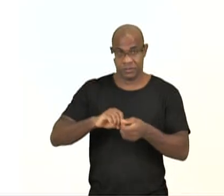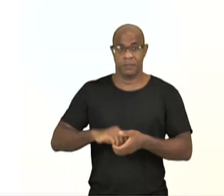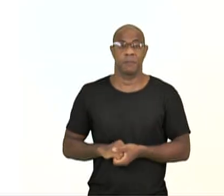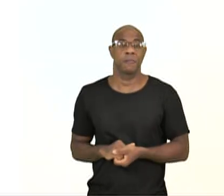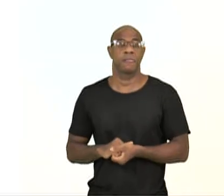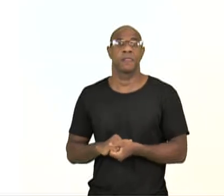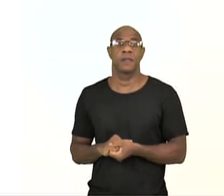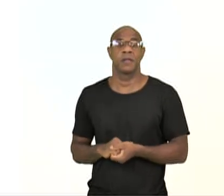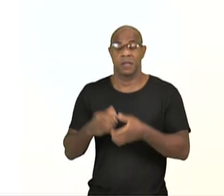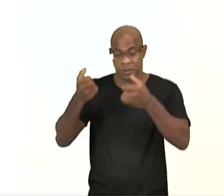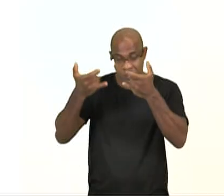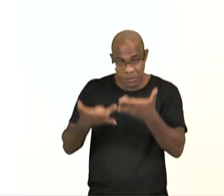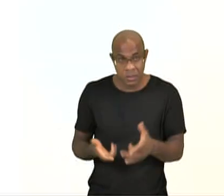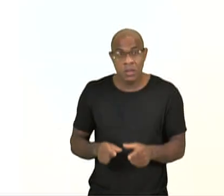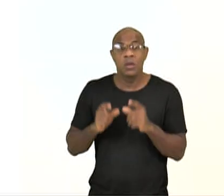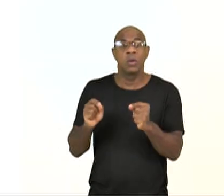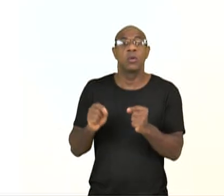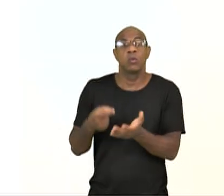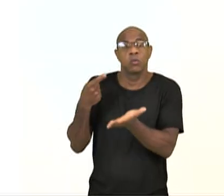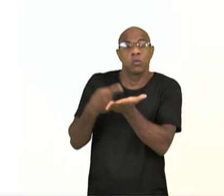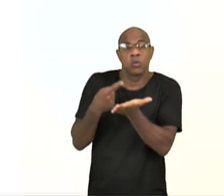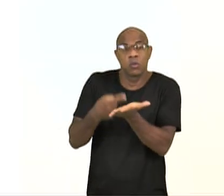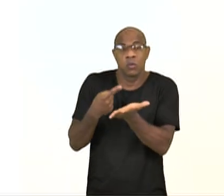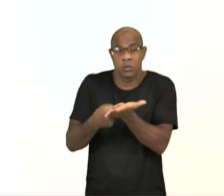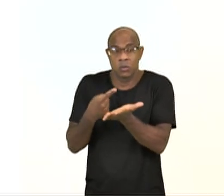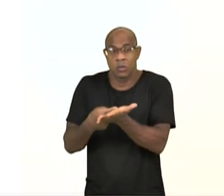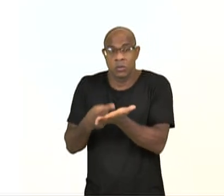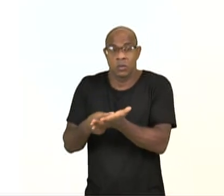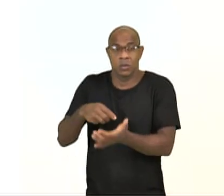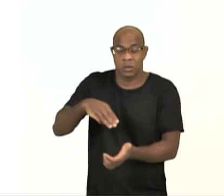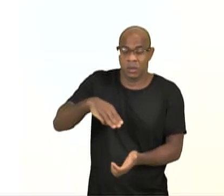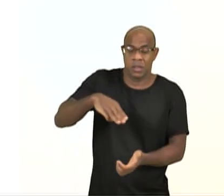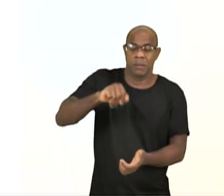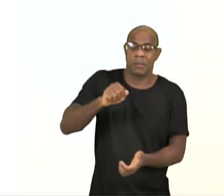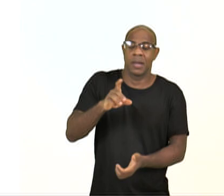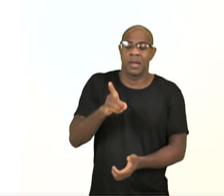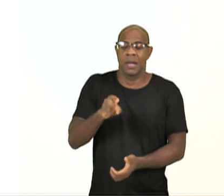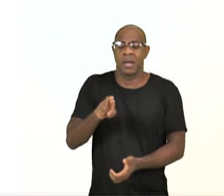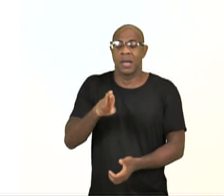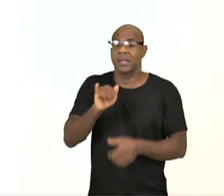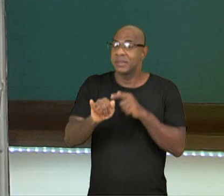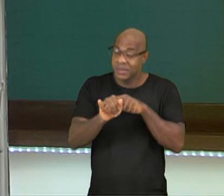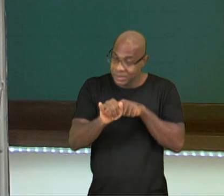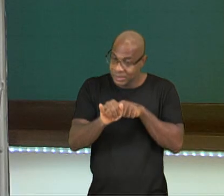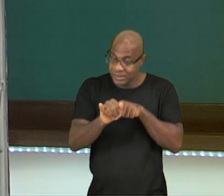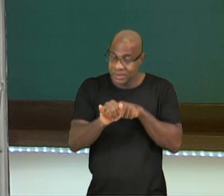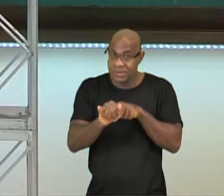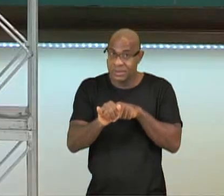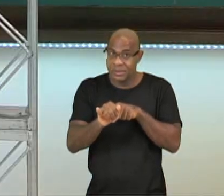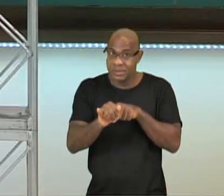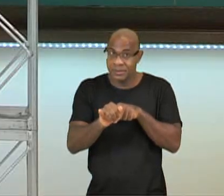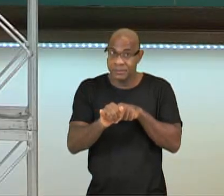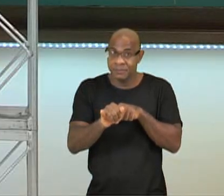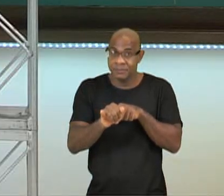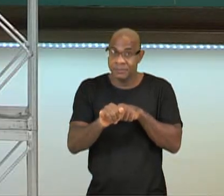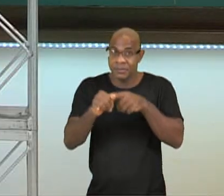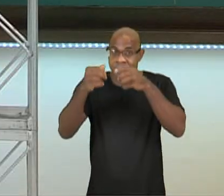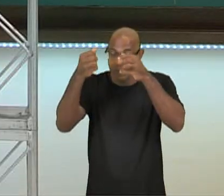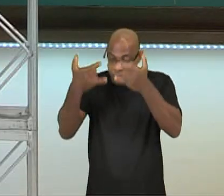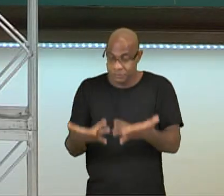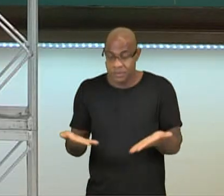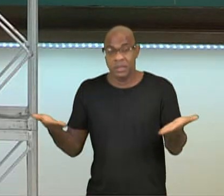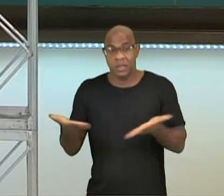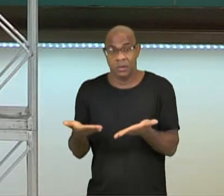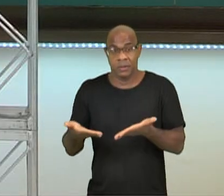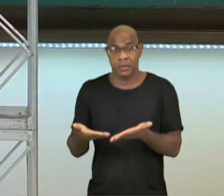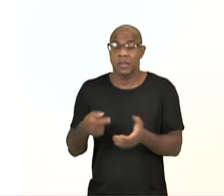nisso. Explique o Acordo de Madrid, que está relacionado ali ao Saara Ocidental. Você vai ter um tempinho aí